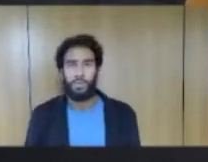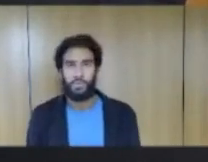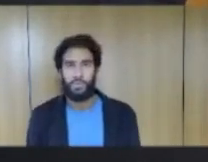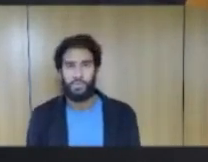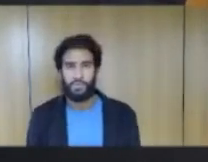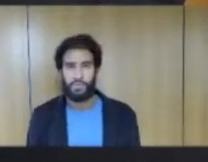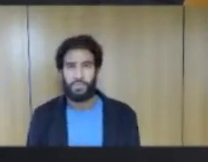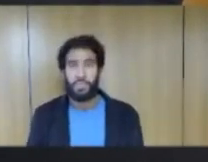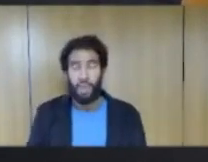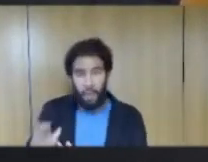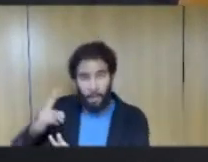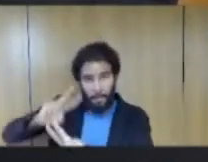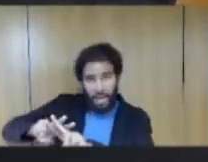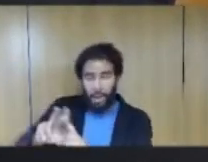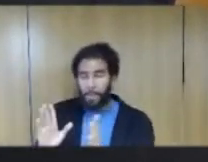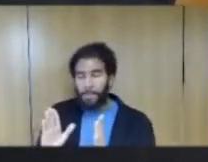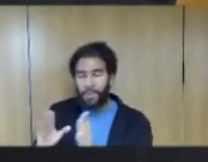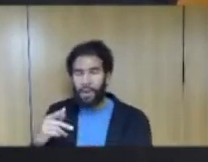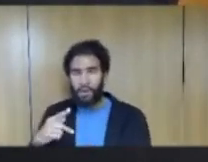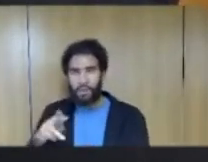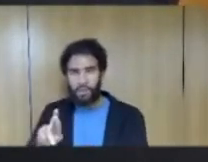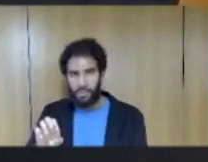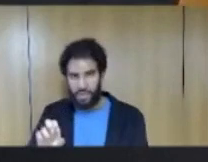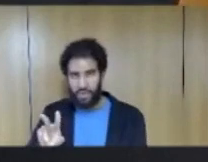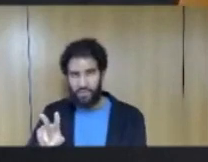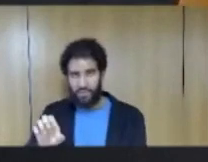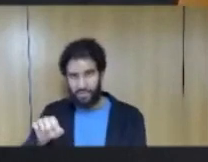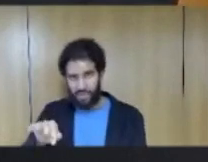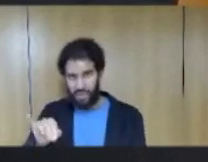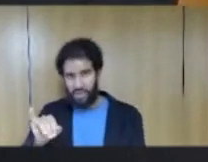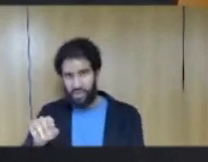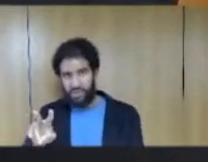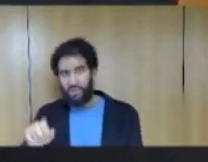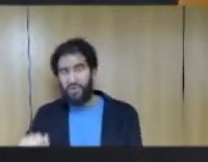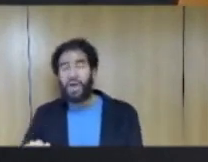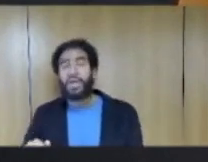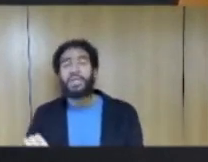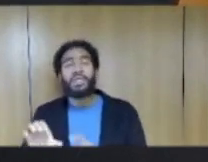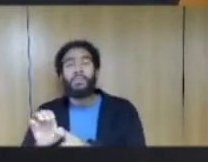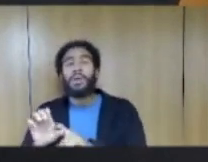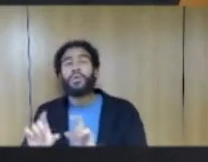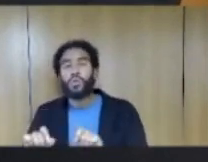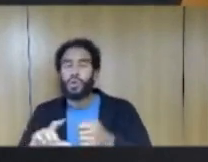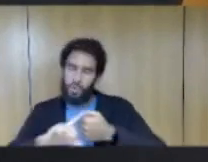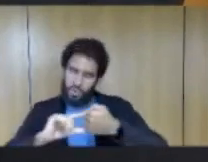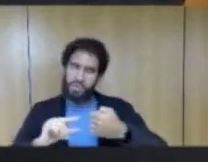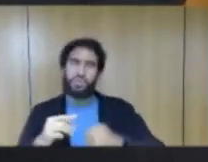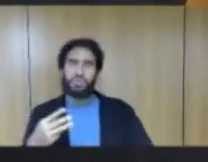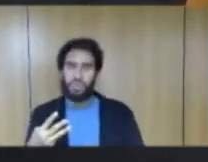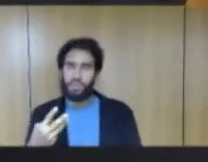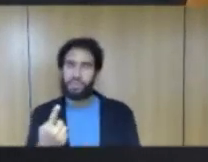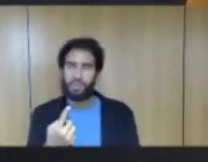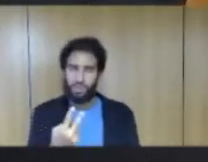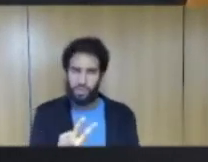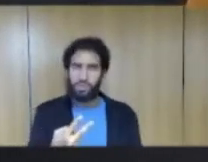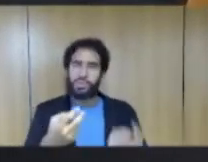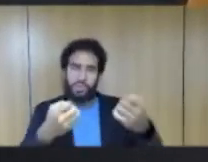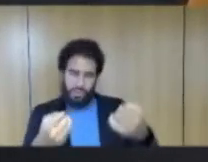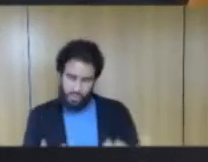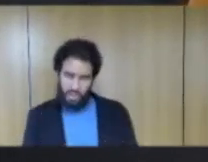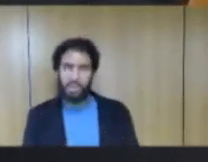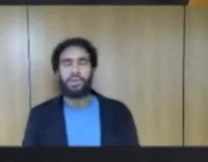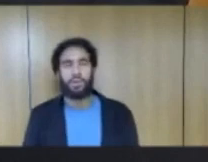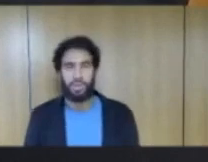prisão preventiva Depende de materialidade e autoria diz o artigo 312 do Código Processo Penal